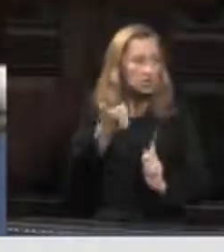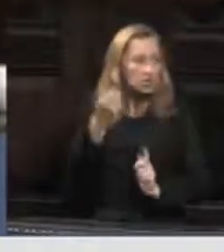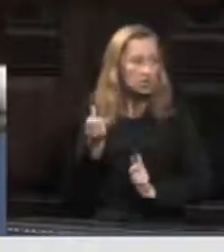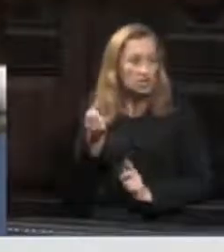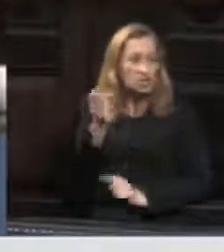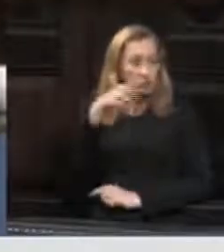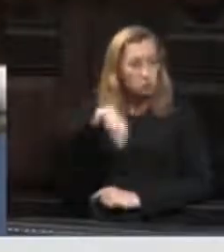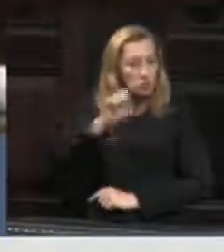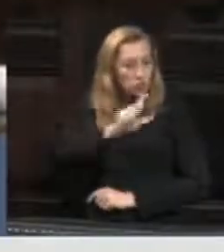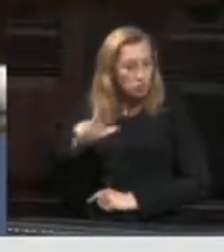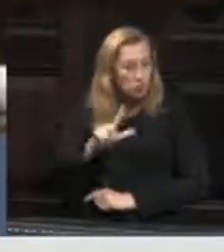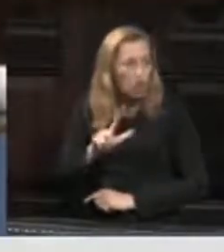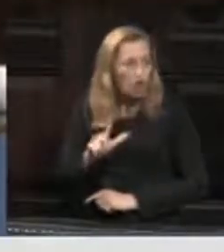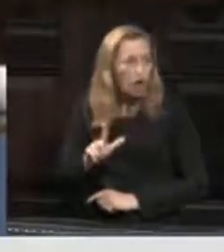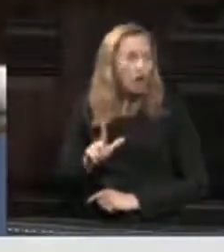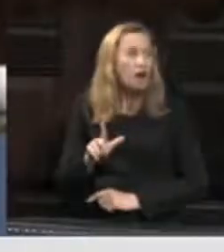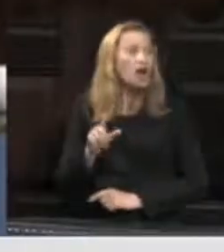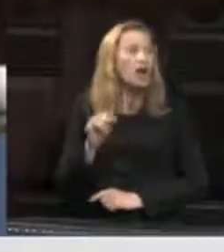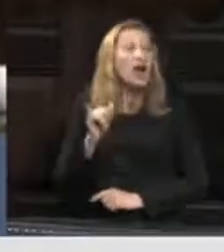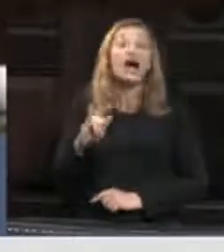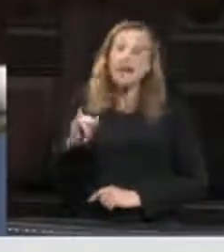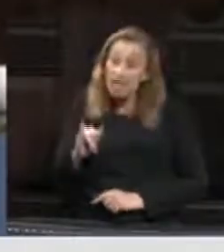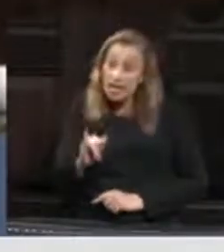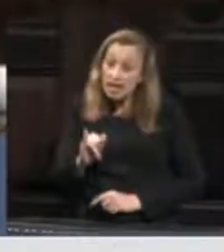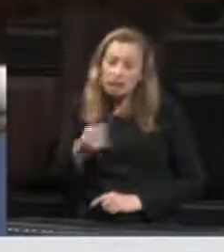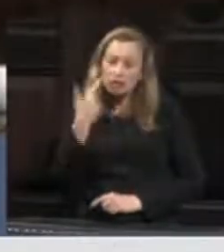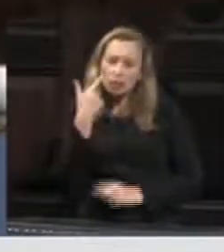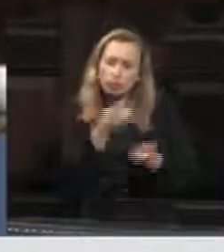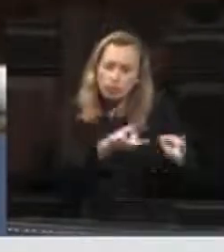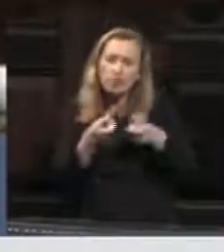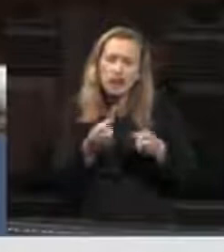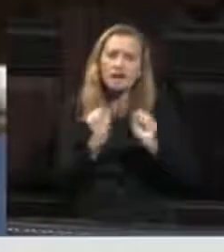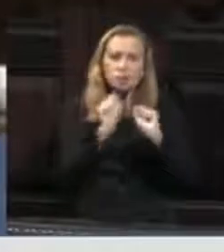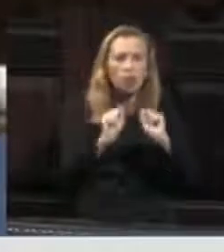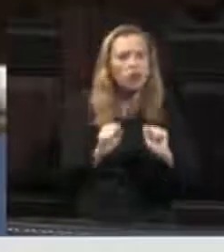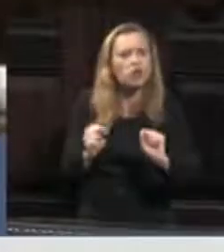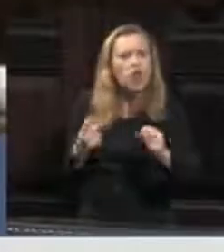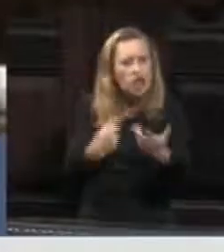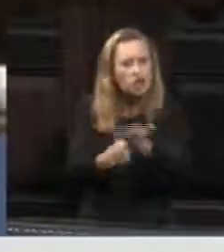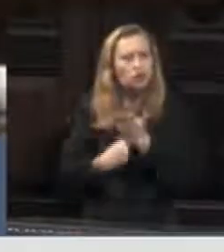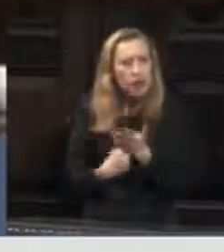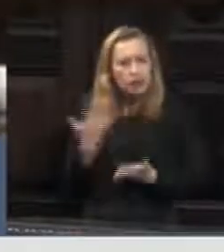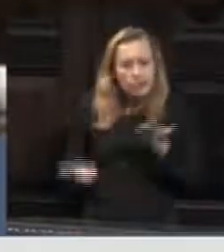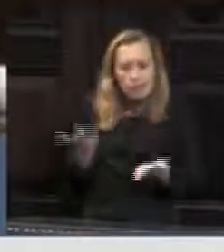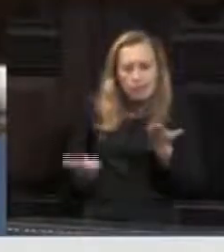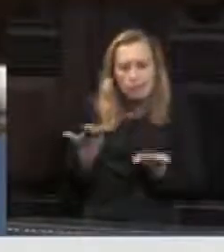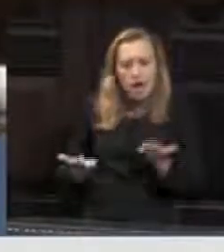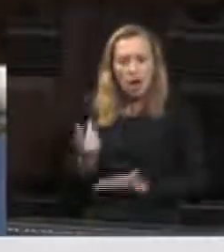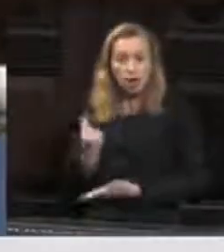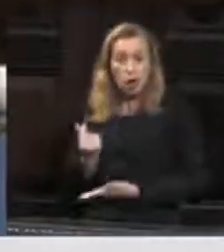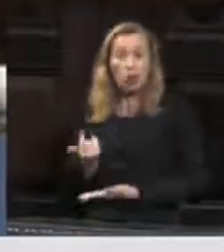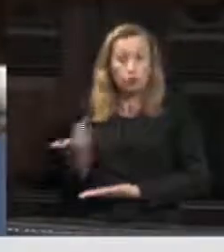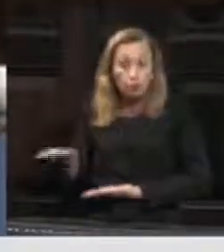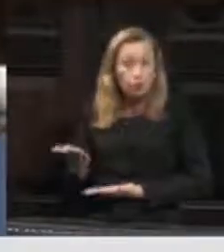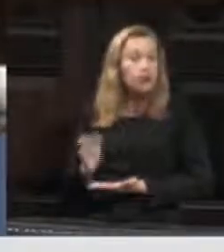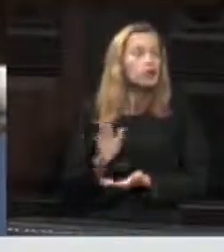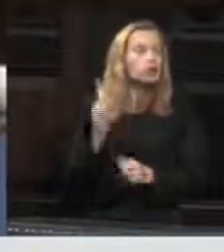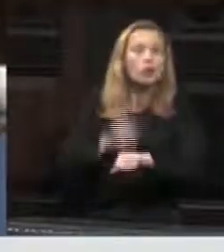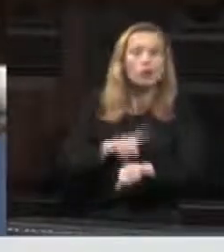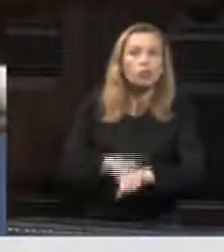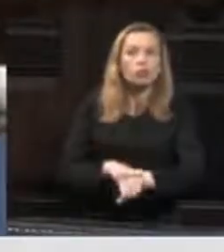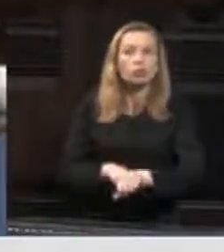seja aí está o que pode ajudar a equilibrar nossas contas nesse momento que